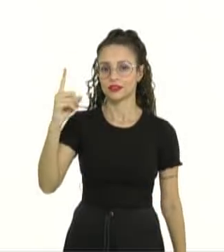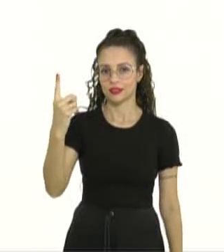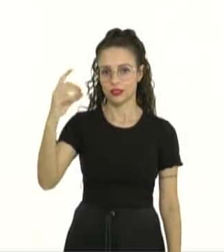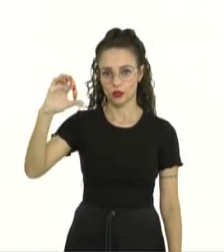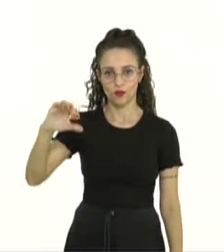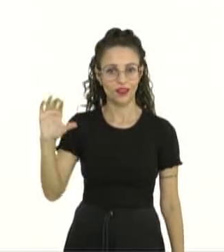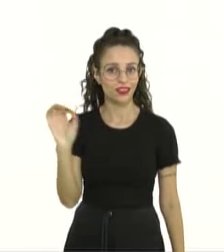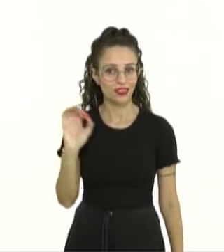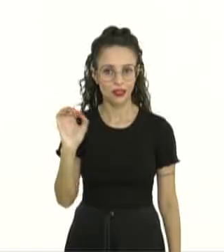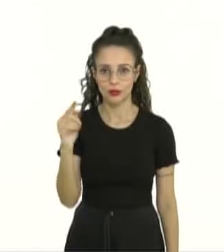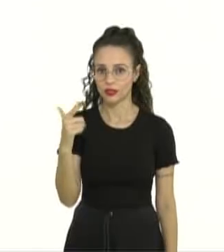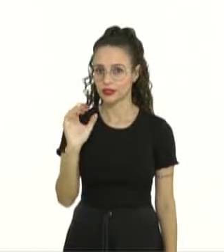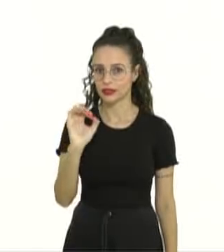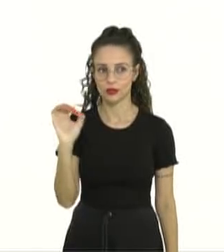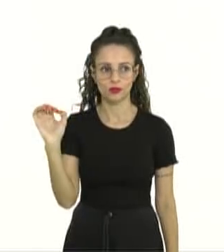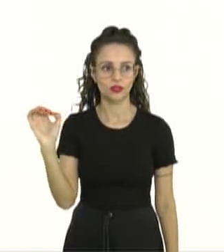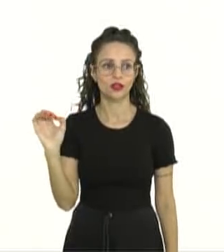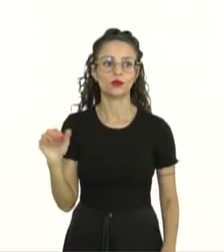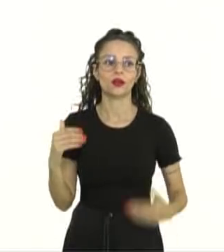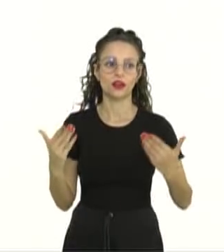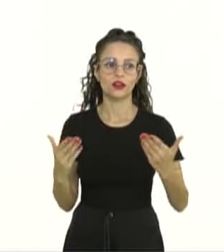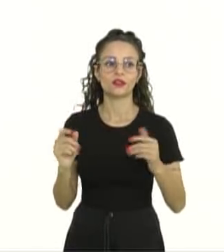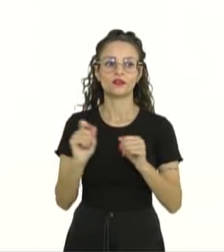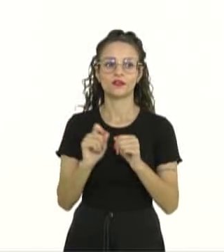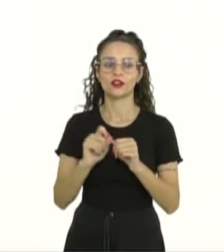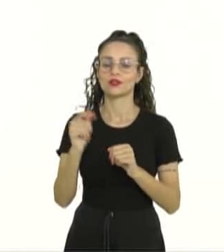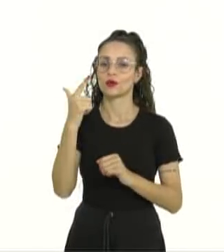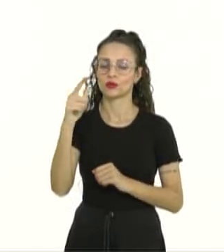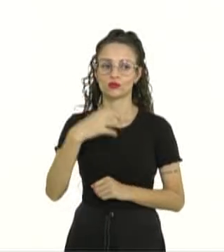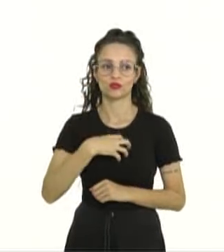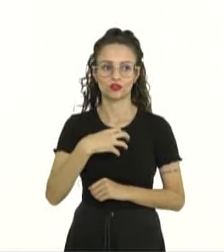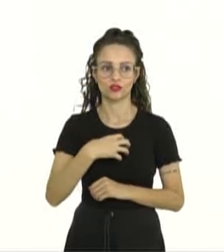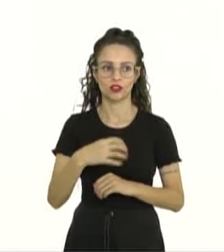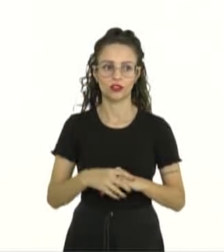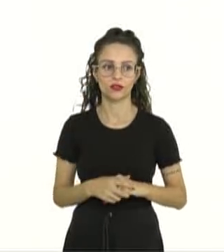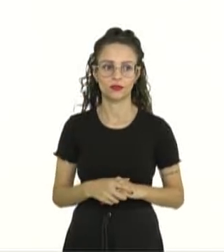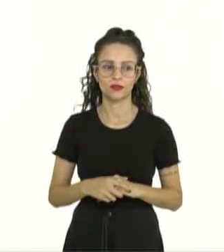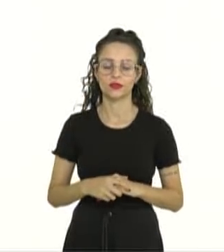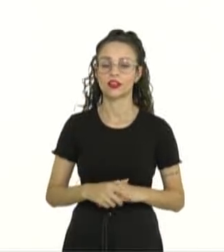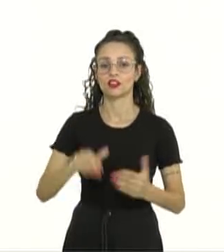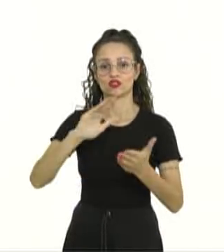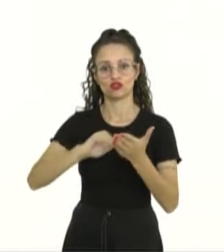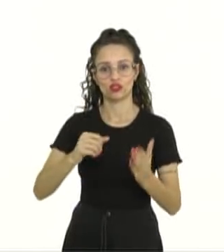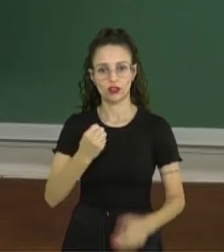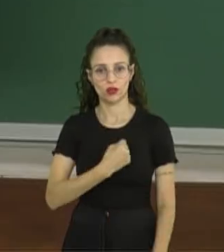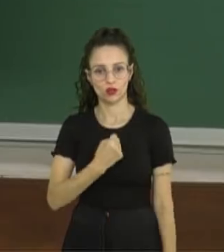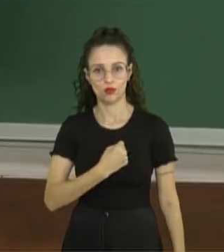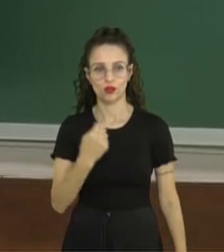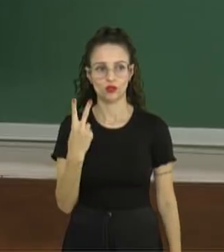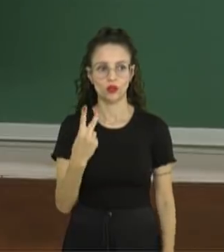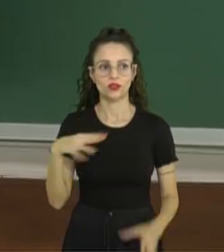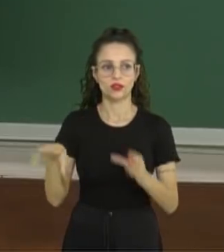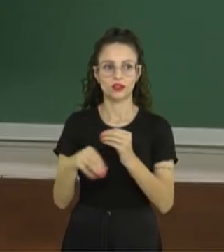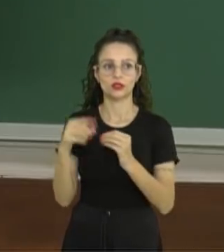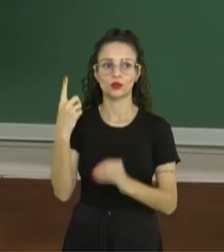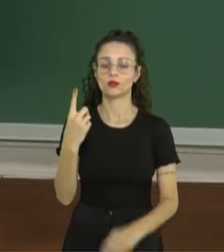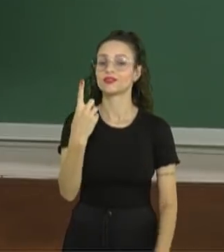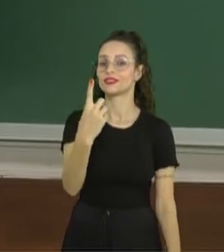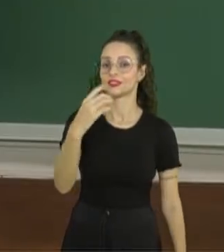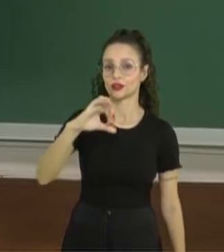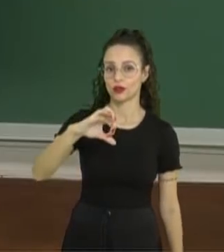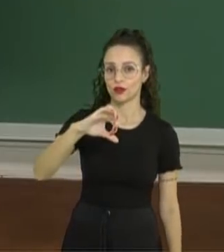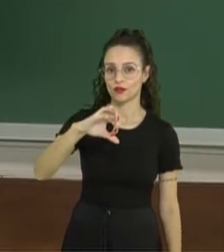Quando não se termina em 0, aí você faz um outro tipo de modelo. Você elimina os 2 números e acrescenta 1. Por exemplo,